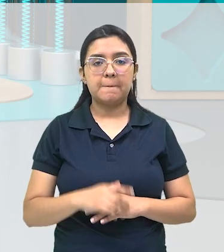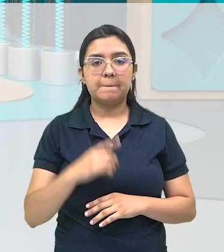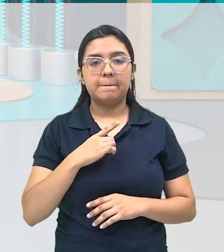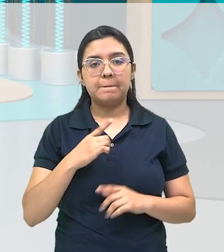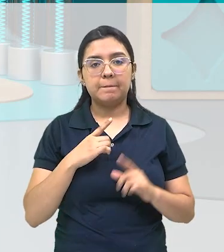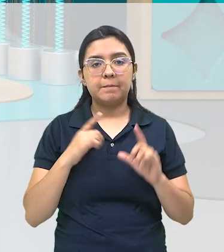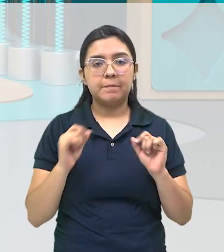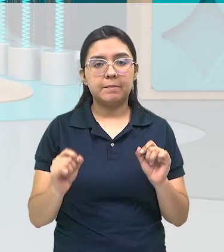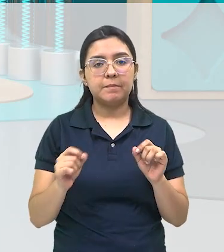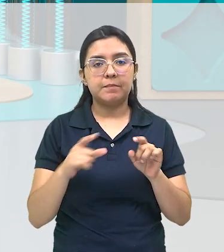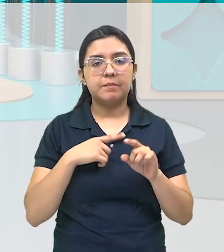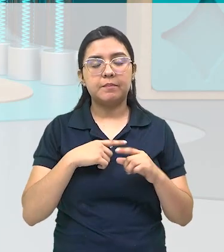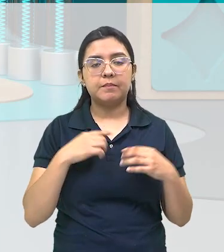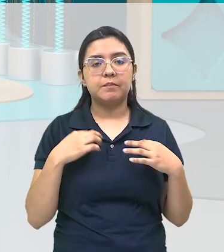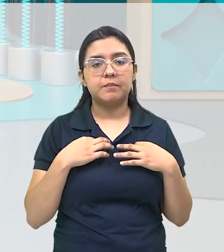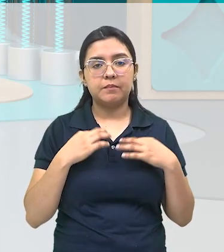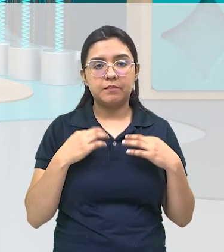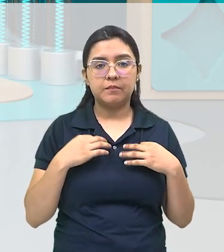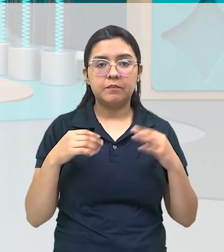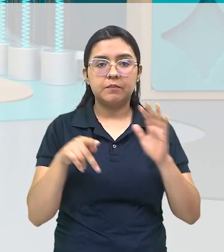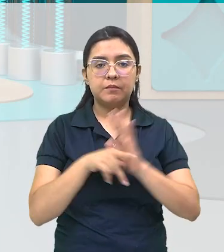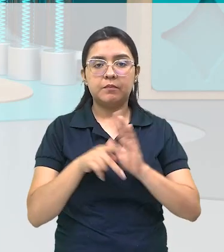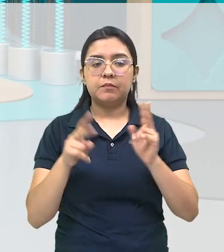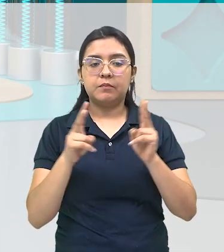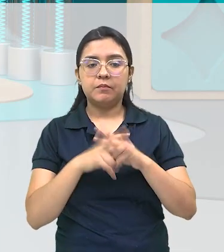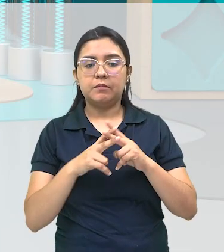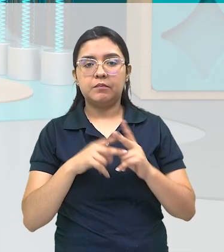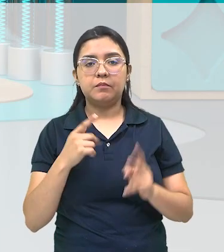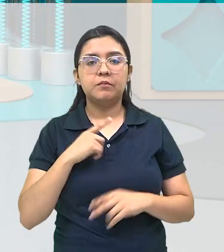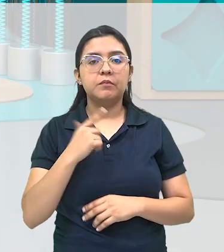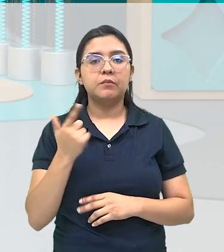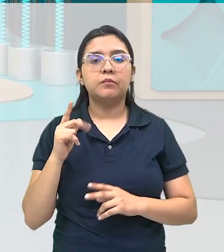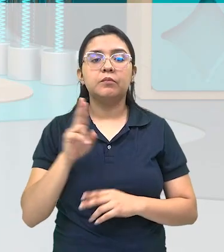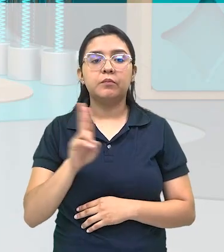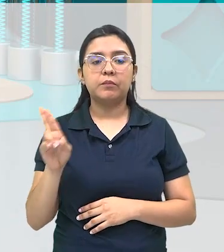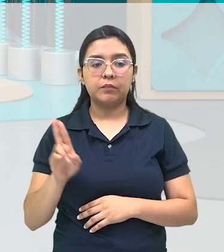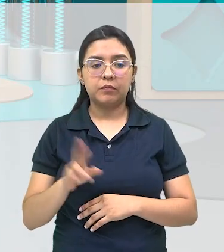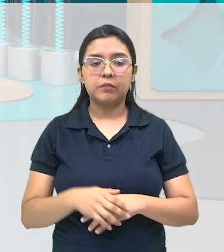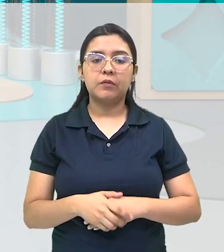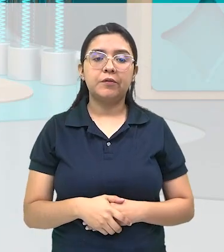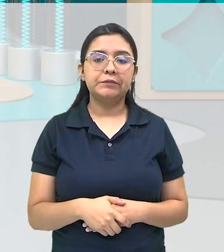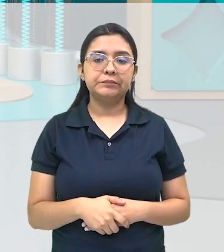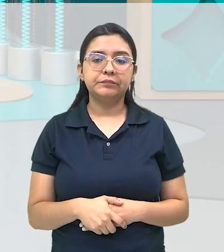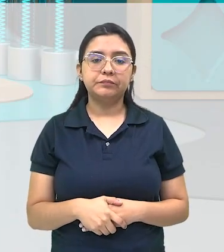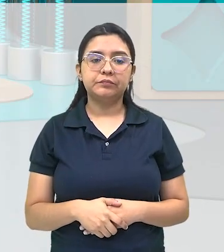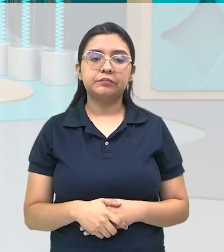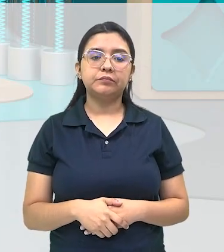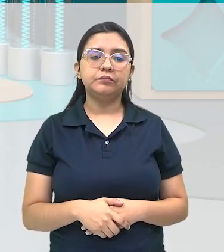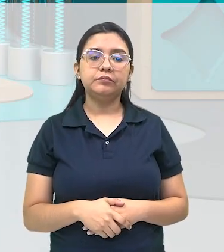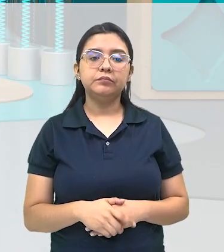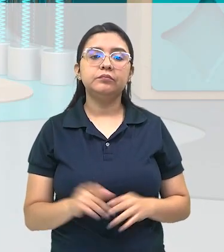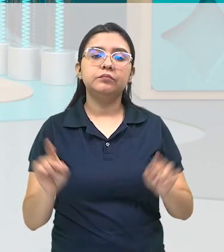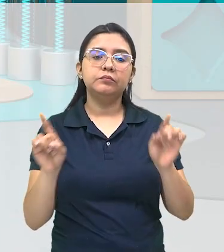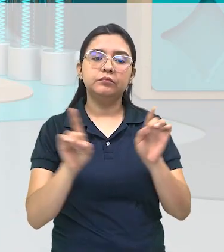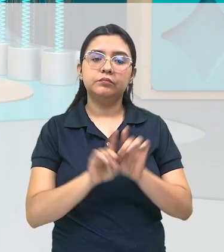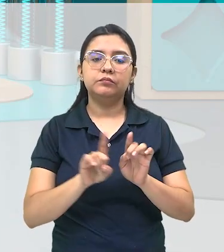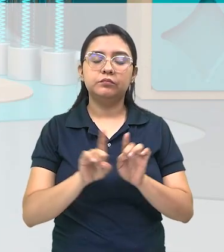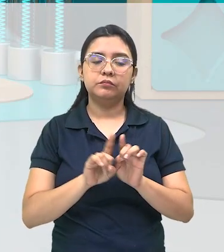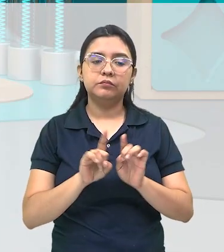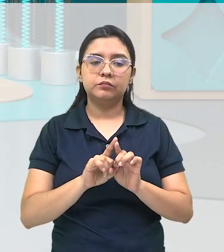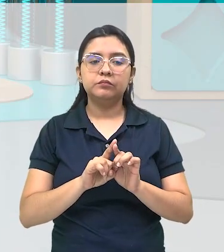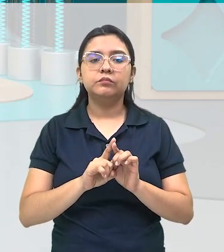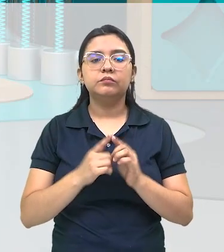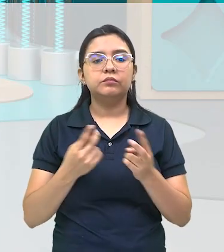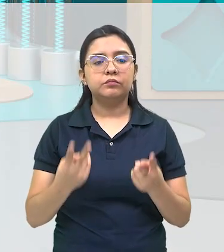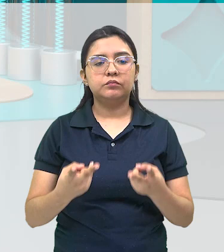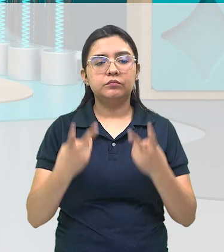nas lutas se chamam dogi, tá? E aí a gente observa também esse acessório preto,